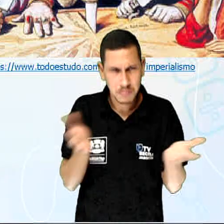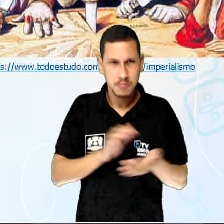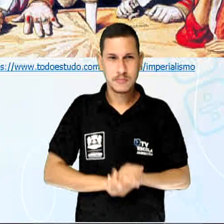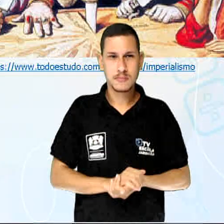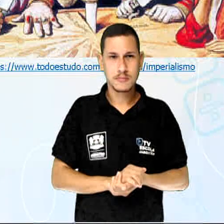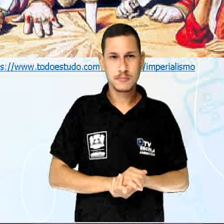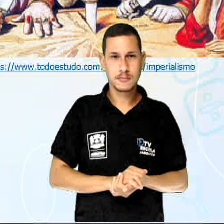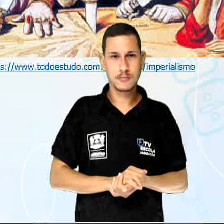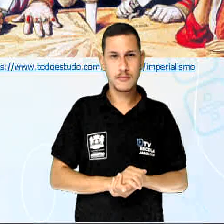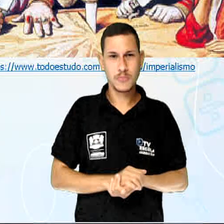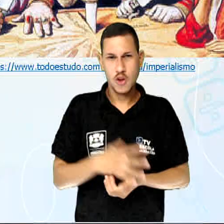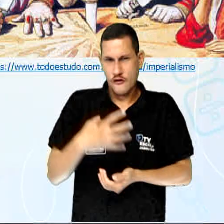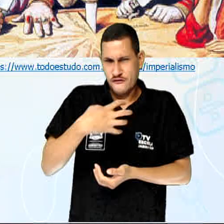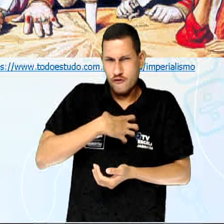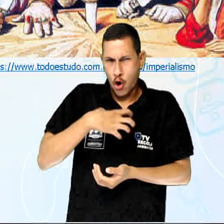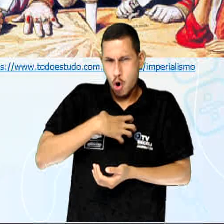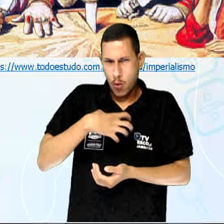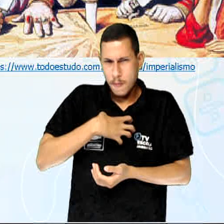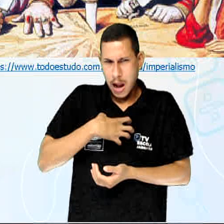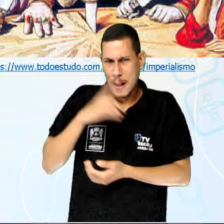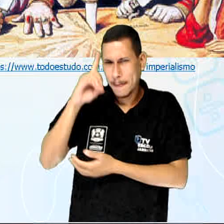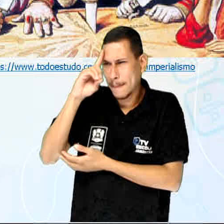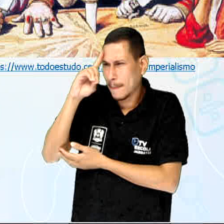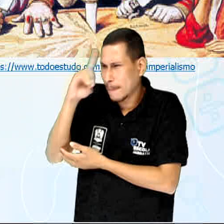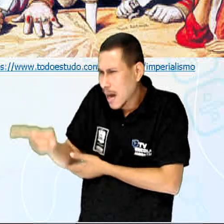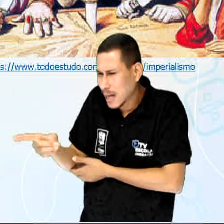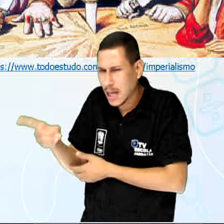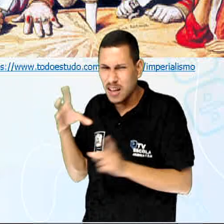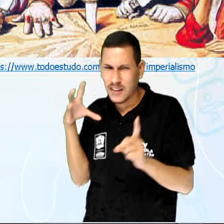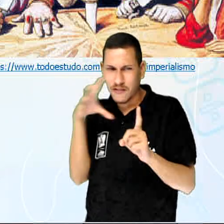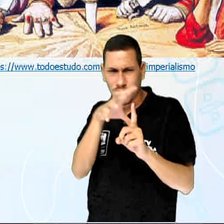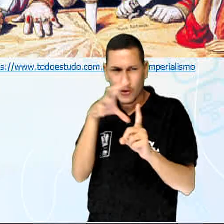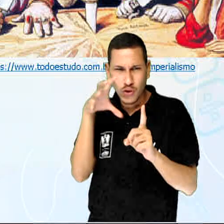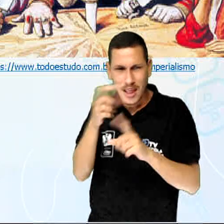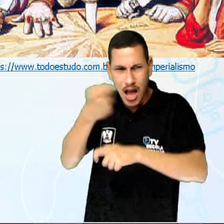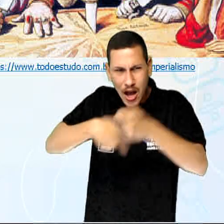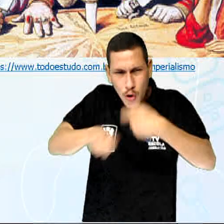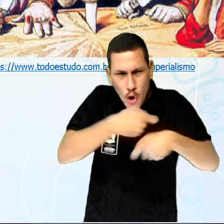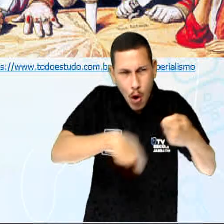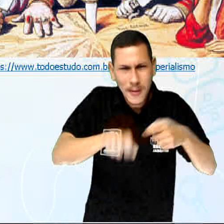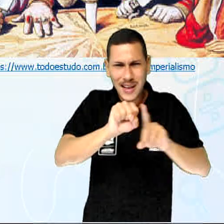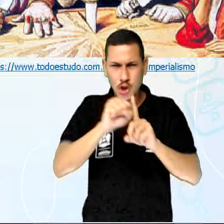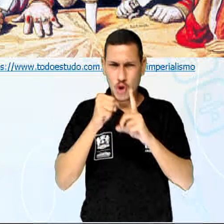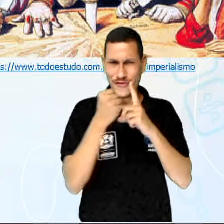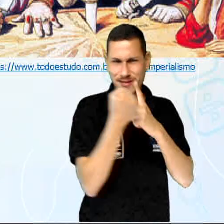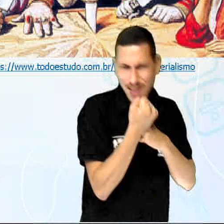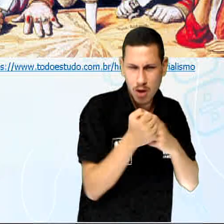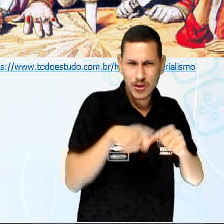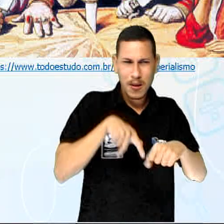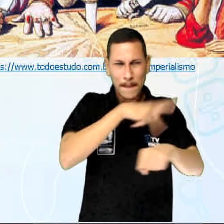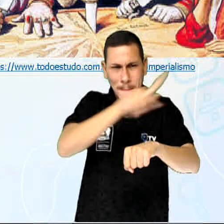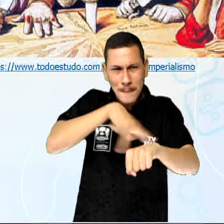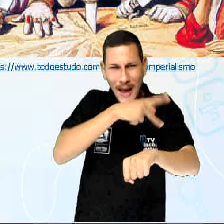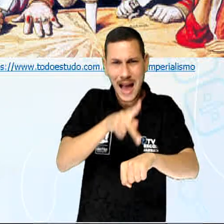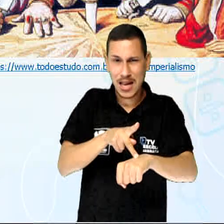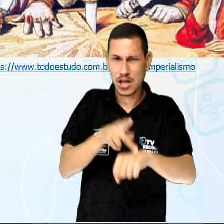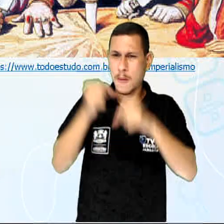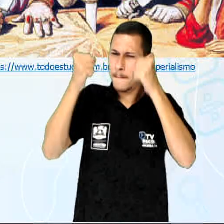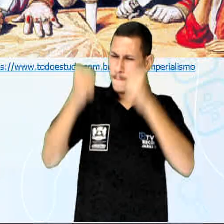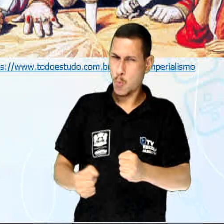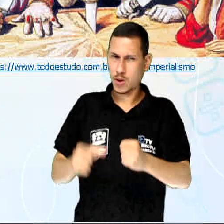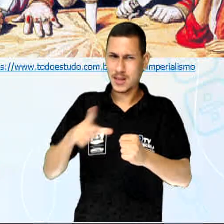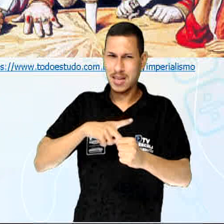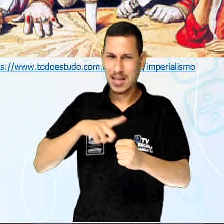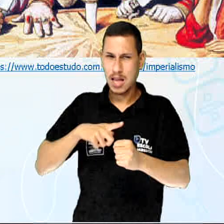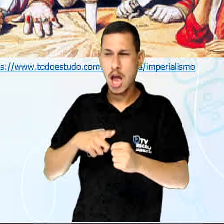Trata-se do controle ou influência econômica e social de nações poderosas sobre povos